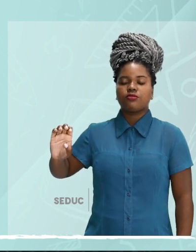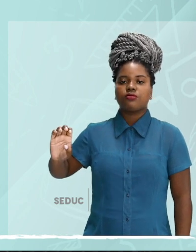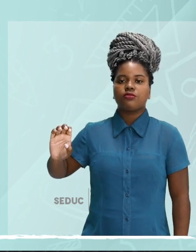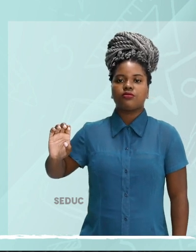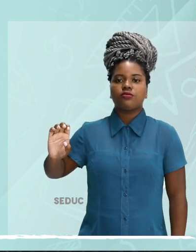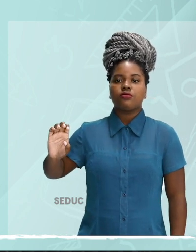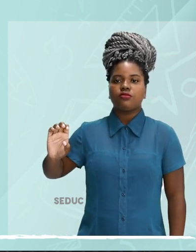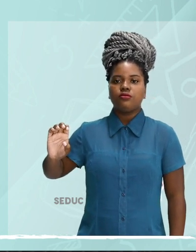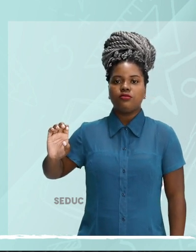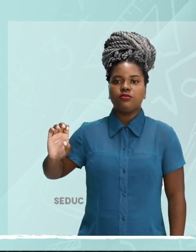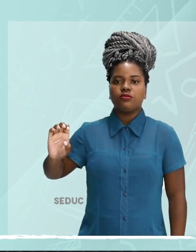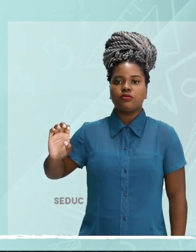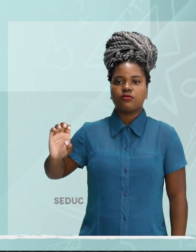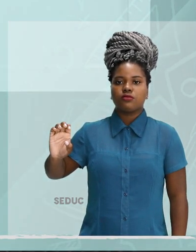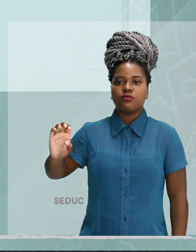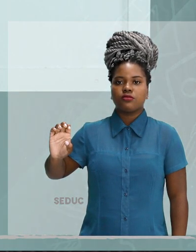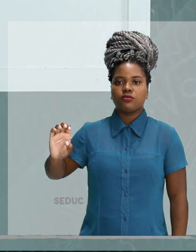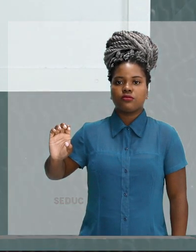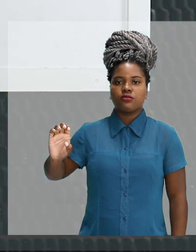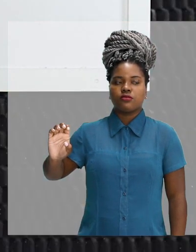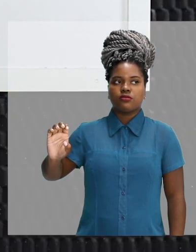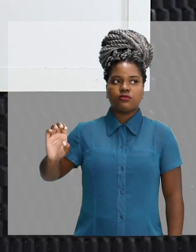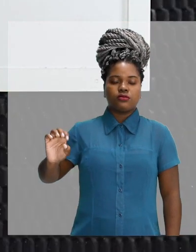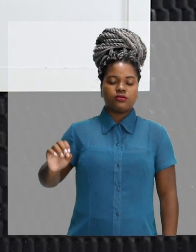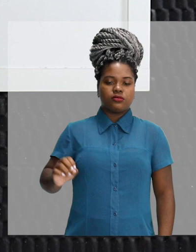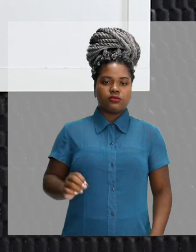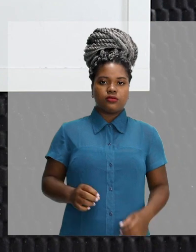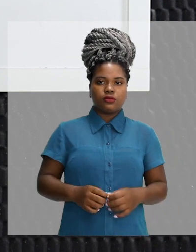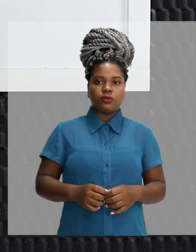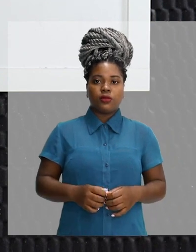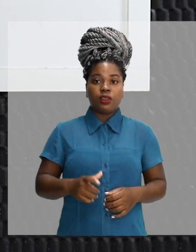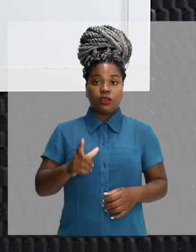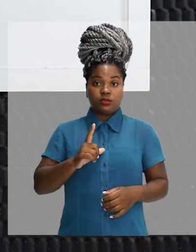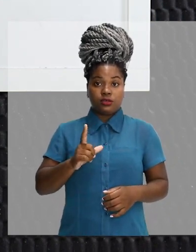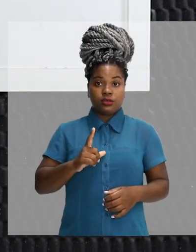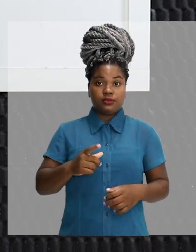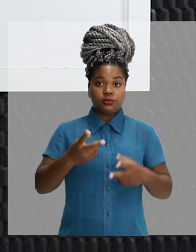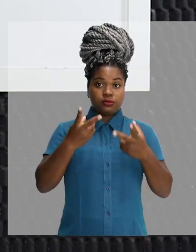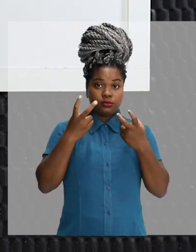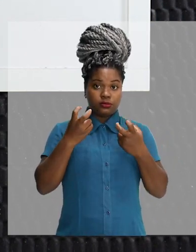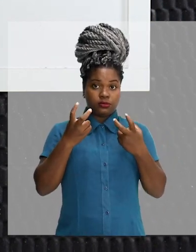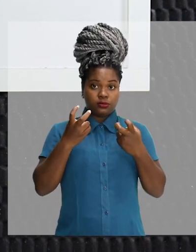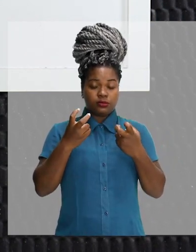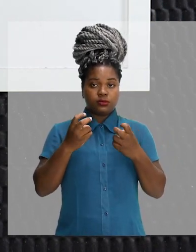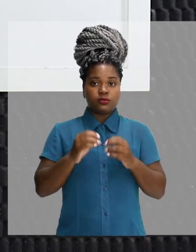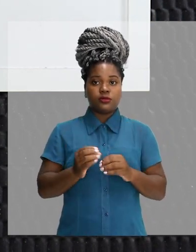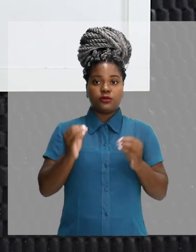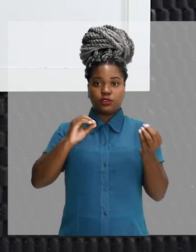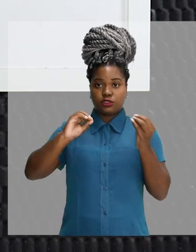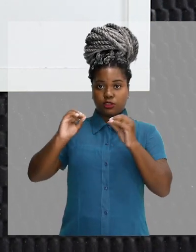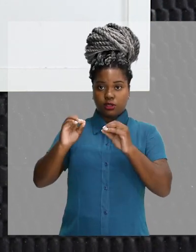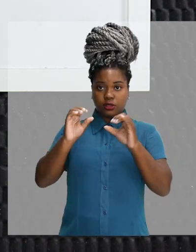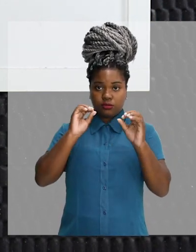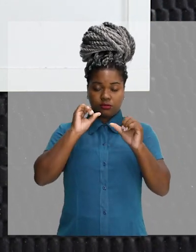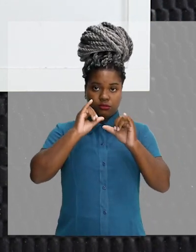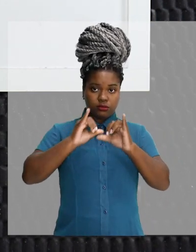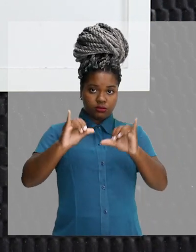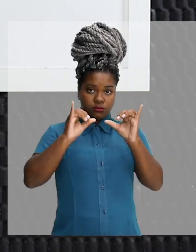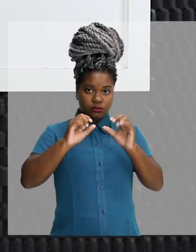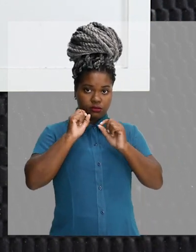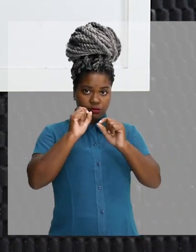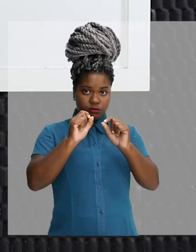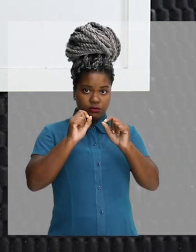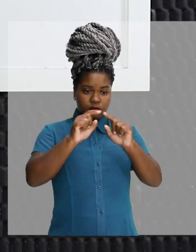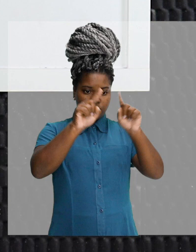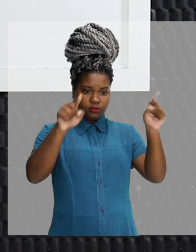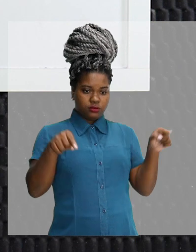E ele vai variar com o módulo. Bom, então vamos colocar as informações aqui